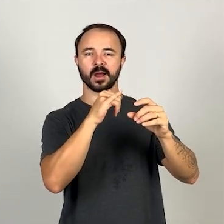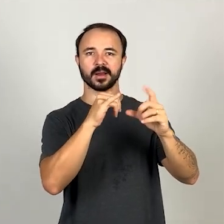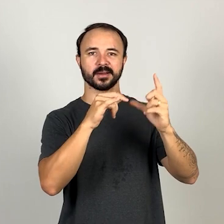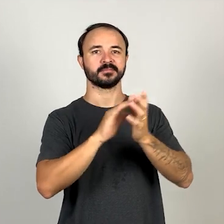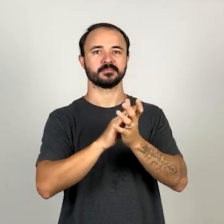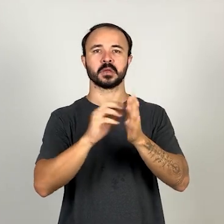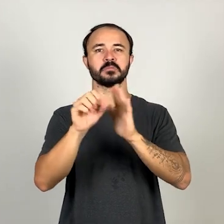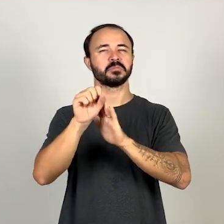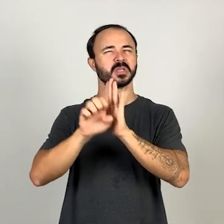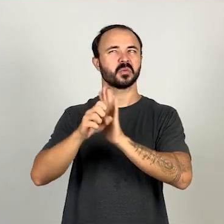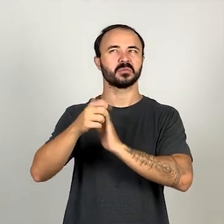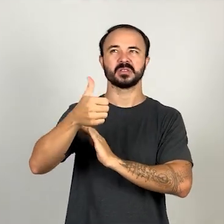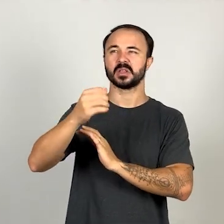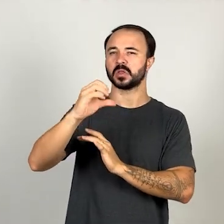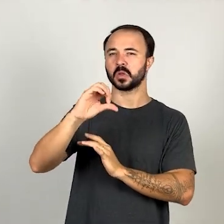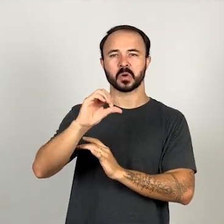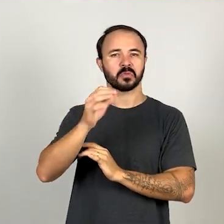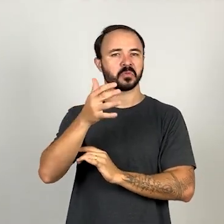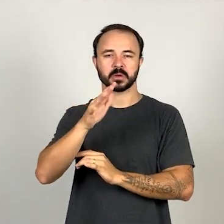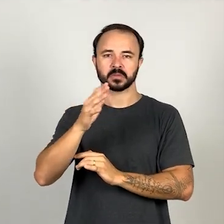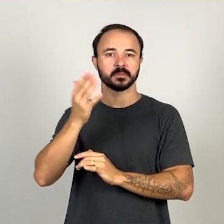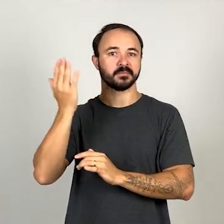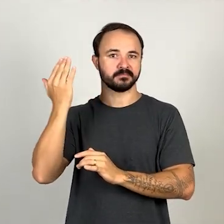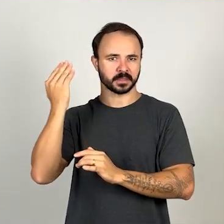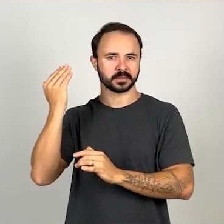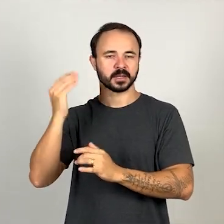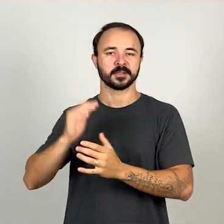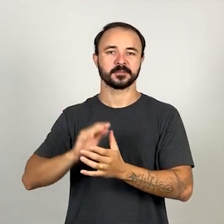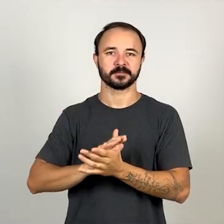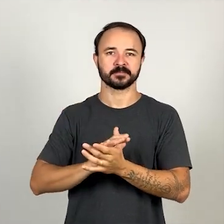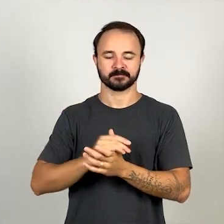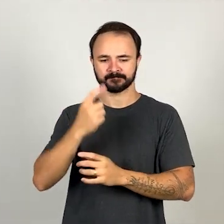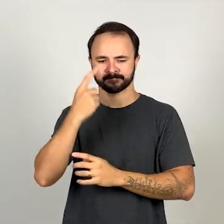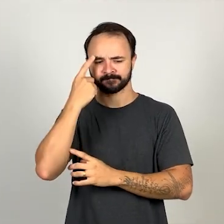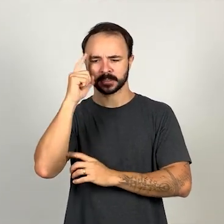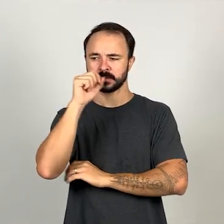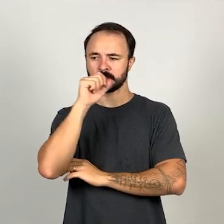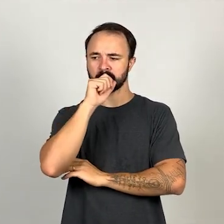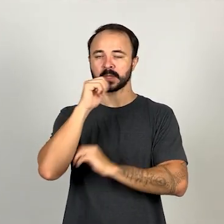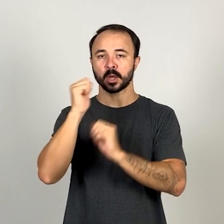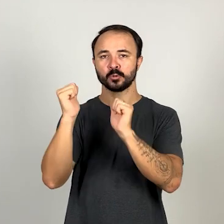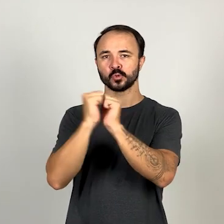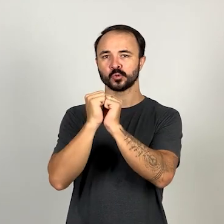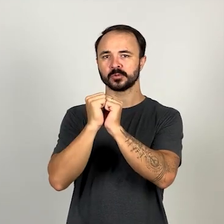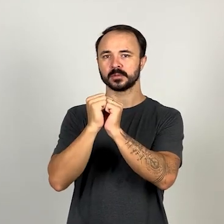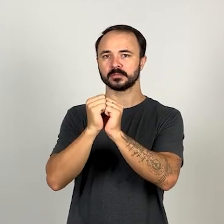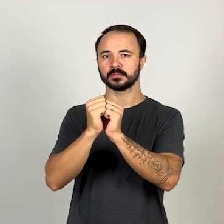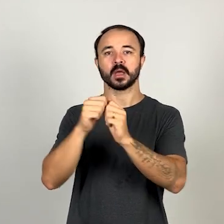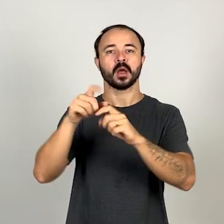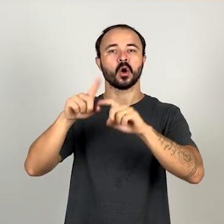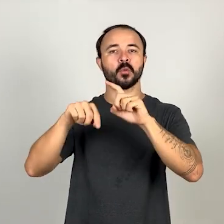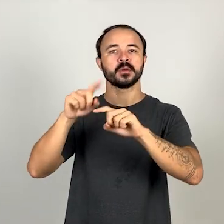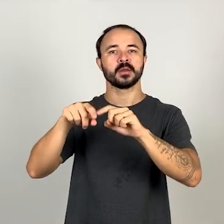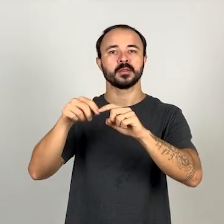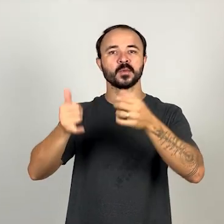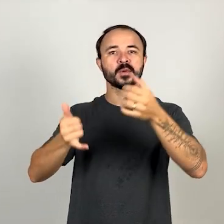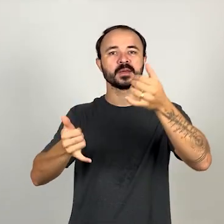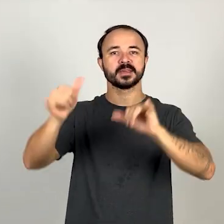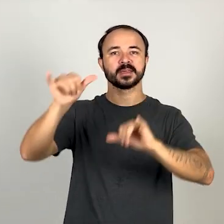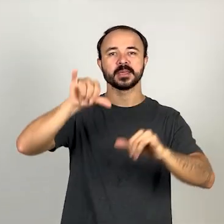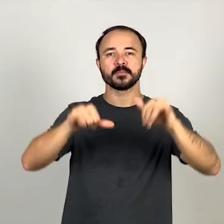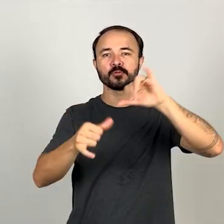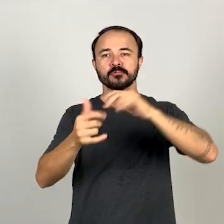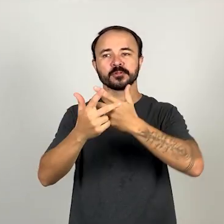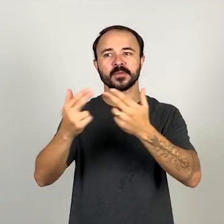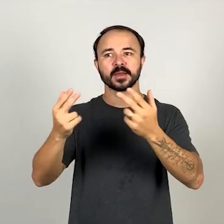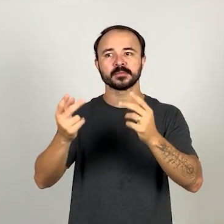1800, século XIX. Ele teve essa ideia de juntar dois tipos de elementos químicos que têm cargas opostas, e isso